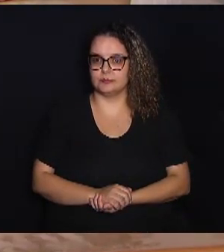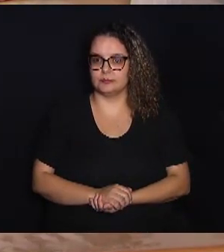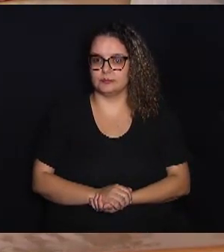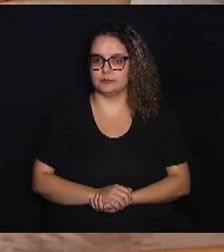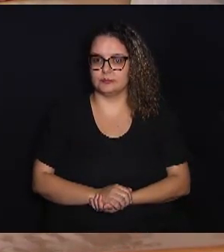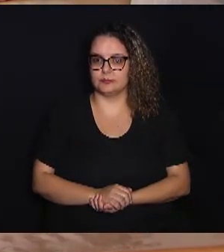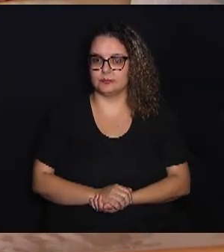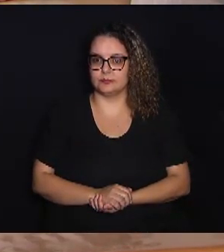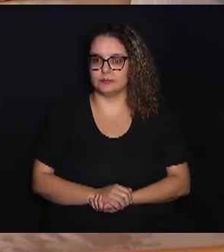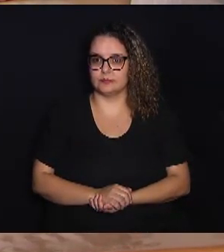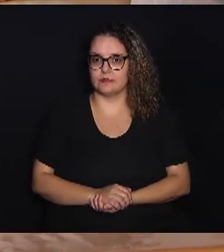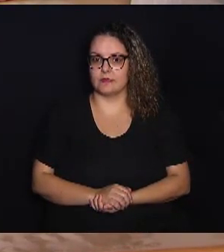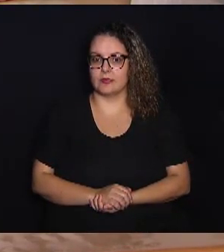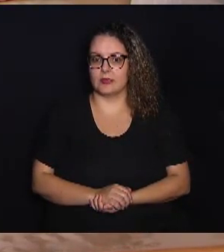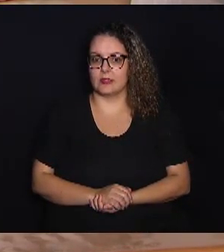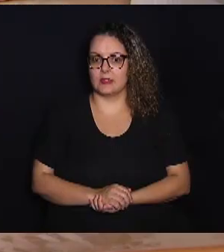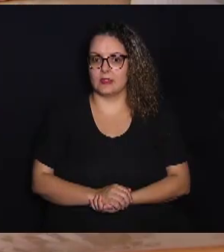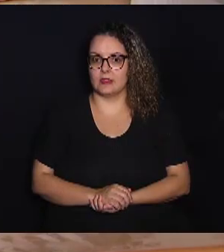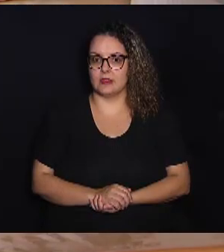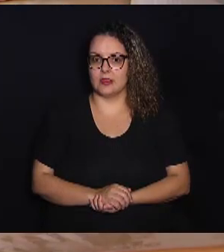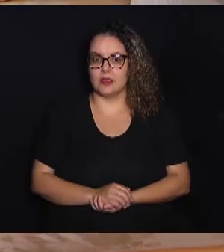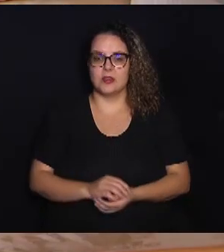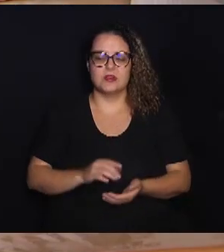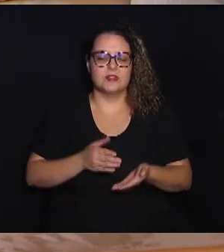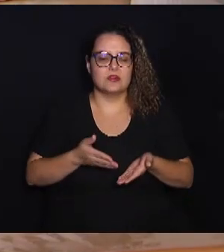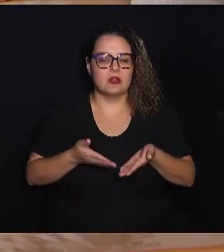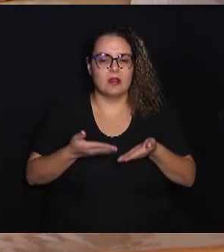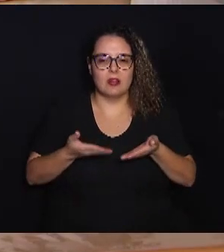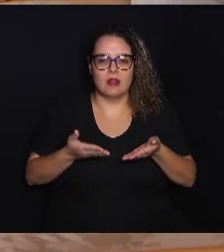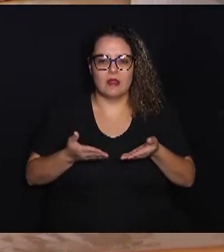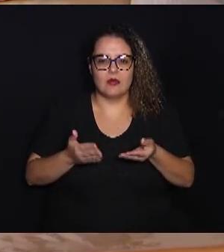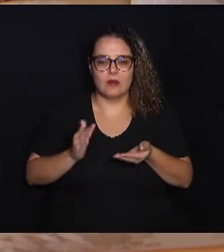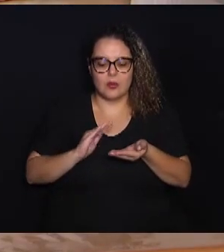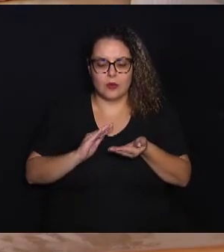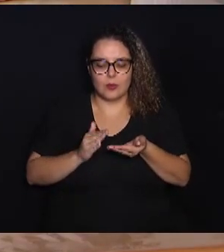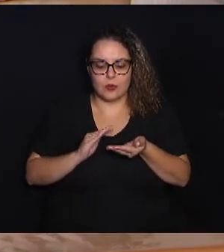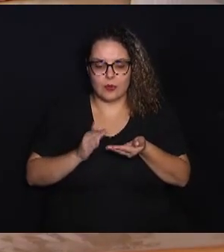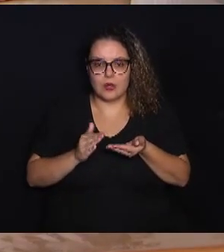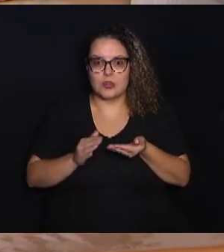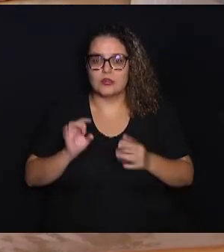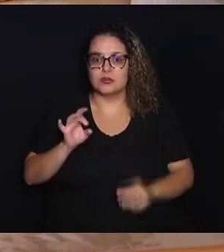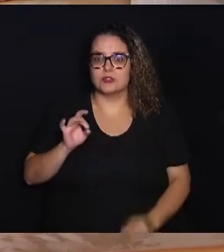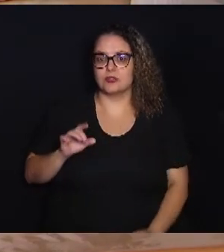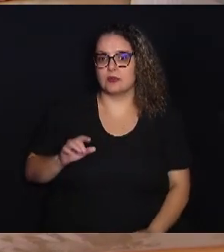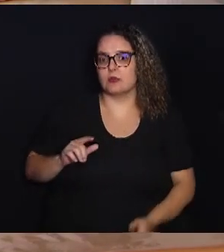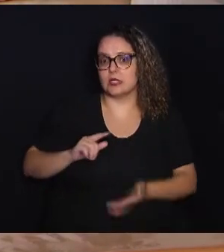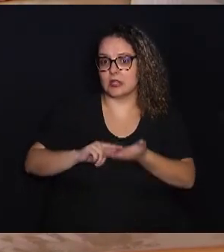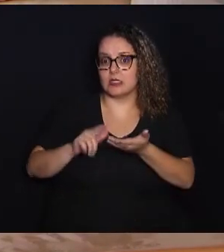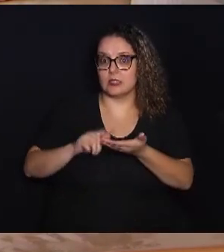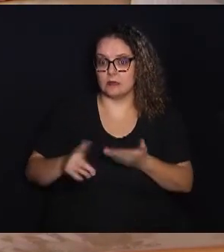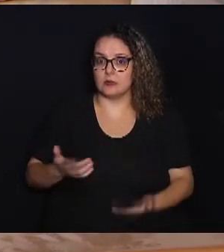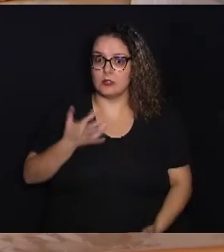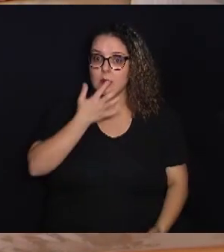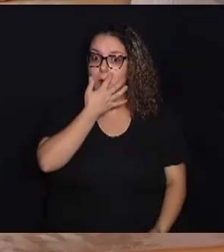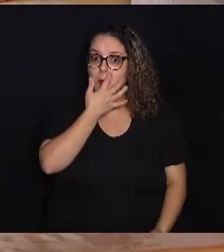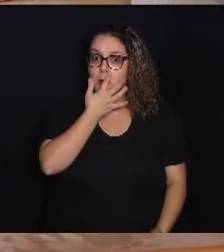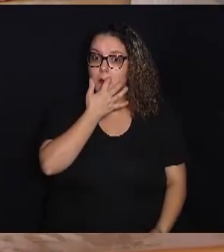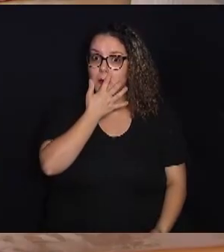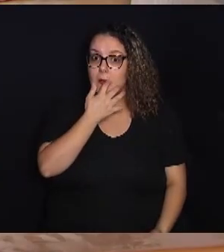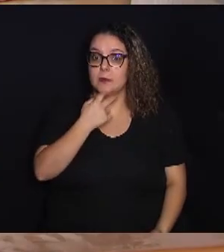para não grudar no azulejo. Tá, que aí fica quanto tempo no forno? Tá. Então, depois que a gente coloca as peças